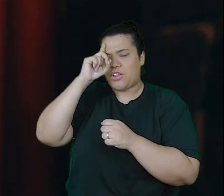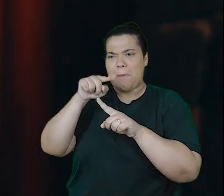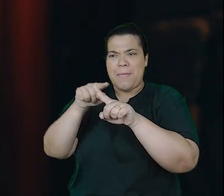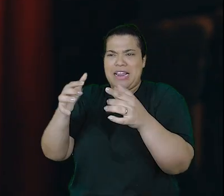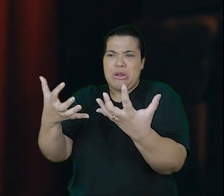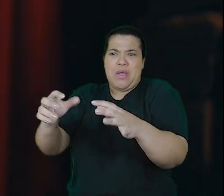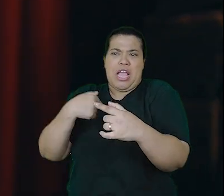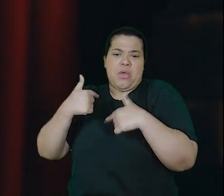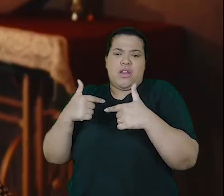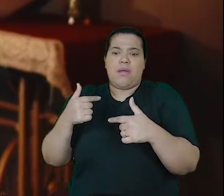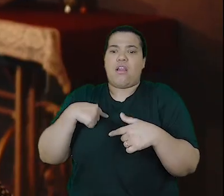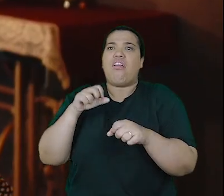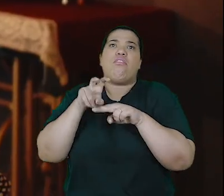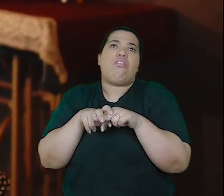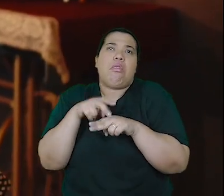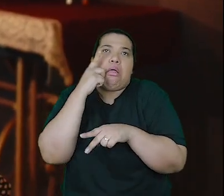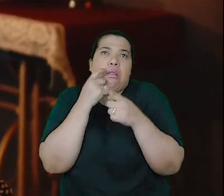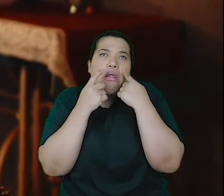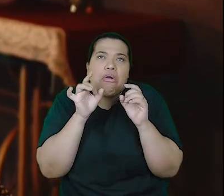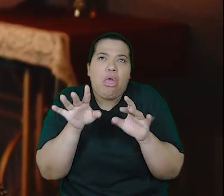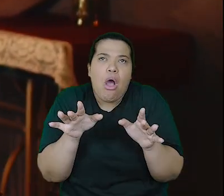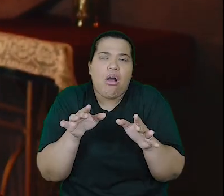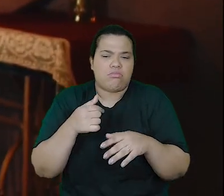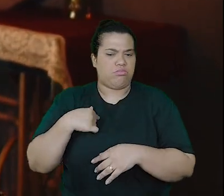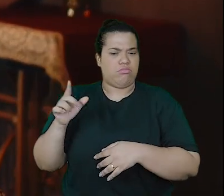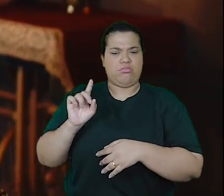trabalhe. Eu vou fazer o quê? Vou ficar sentada chorando?